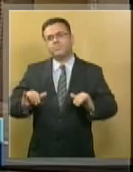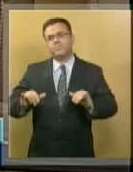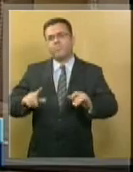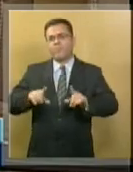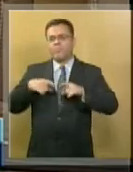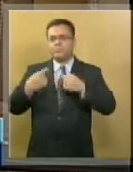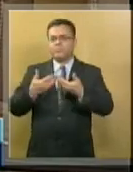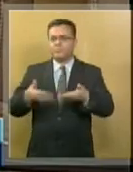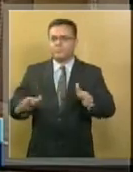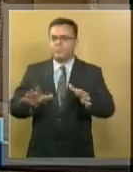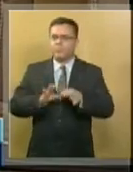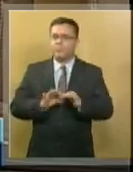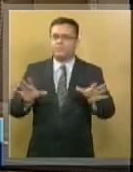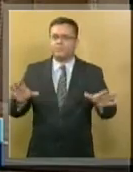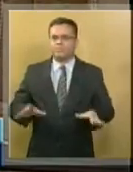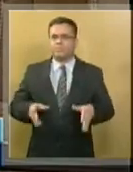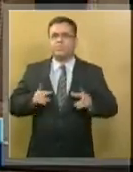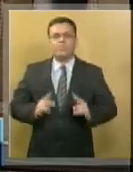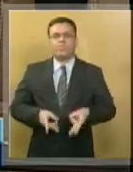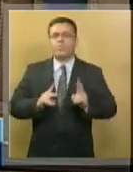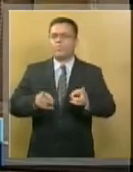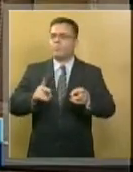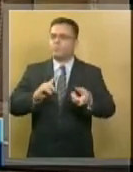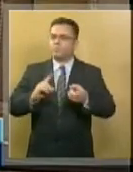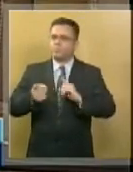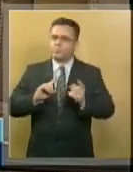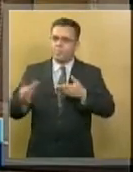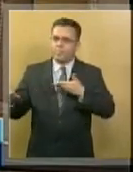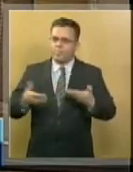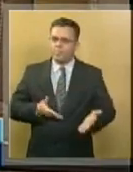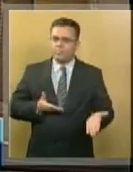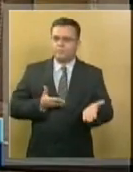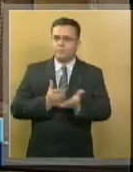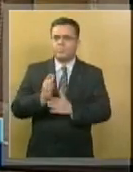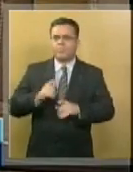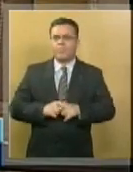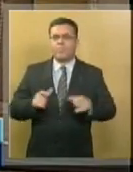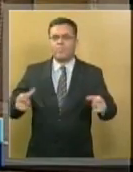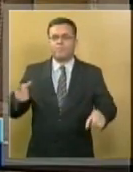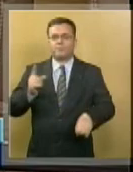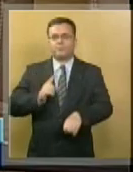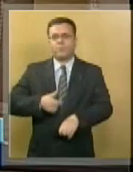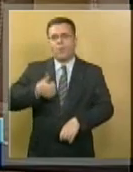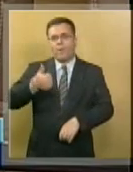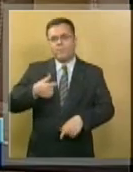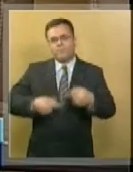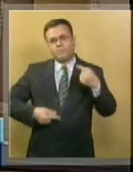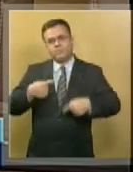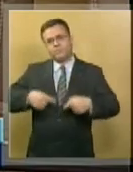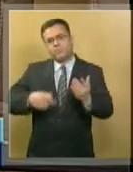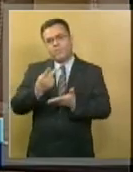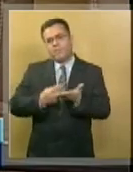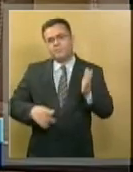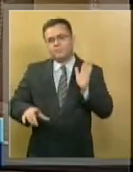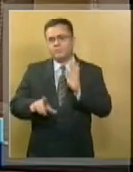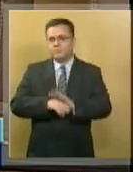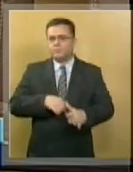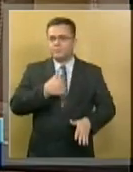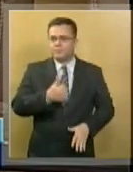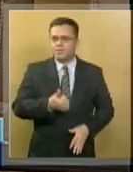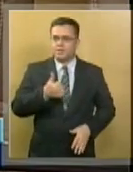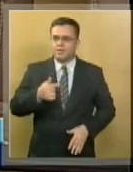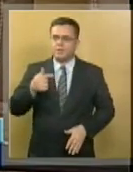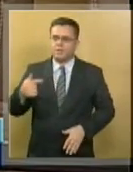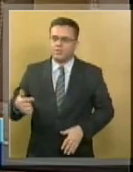sessão. A seguir, passou-se a ordem do dia. Aprovado por maioria, em primeira discussão, o projeto de lei de número 177